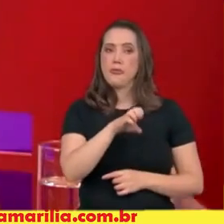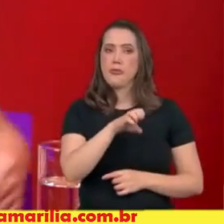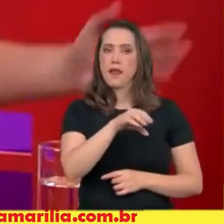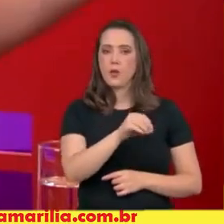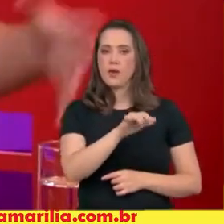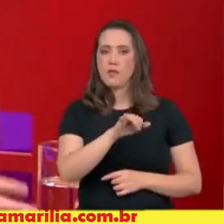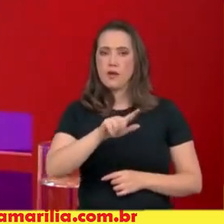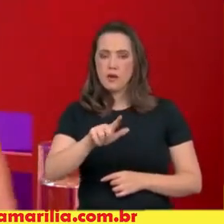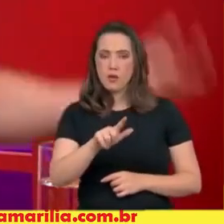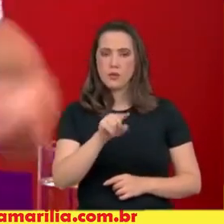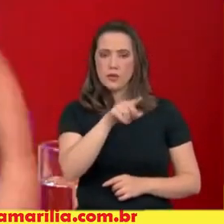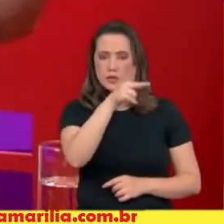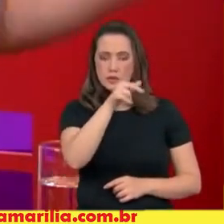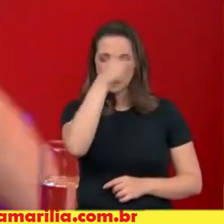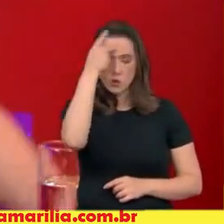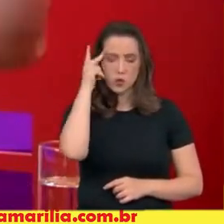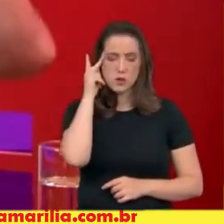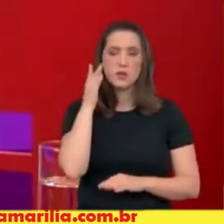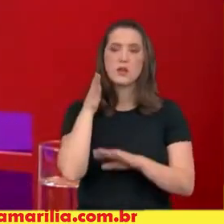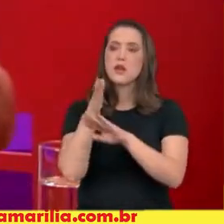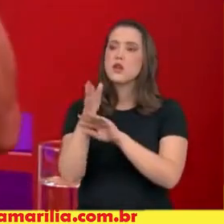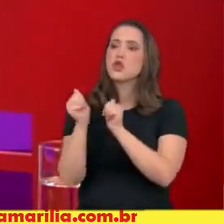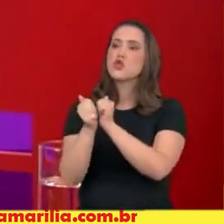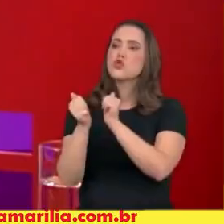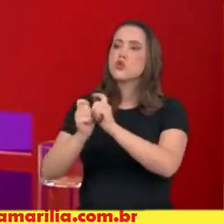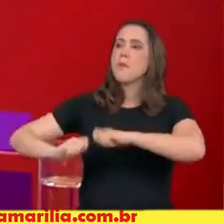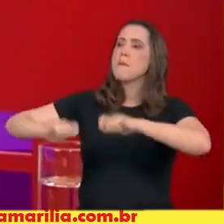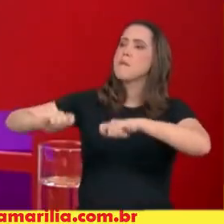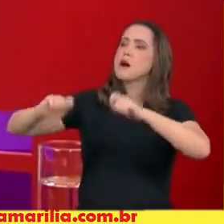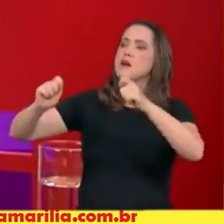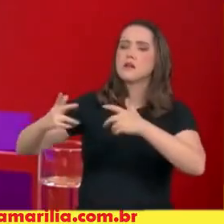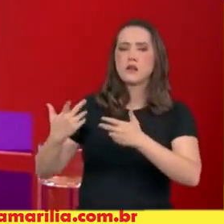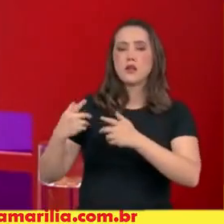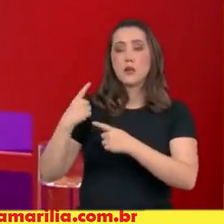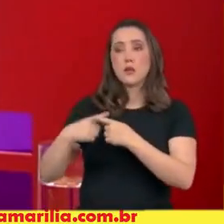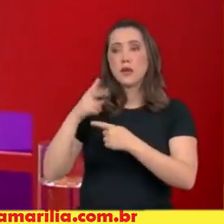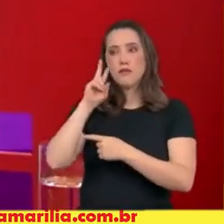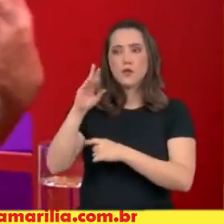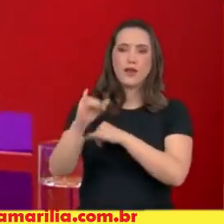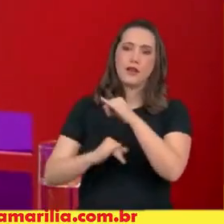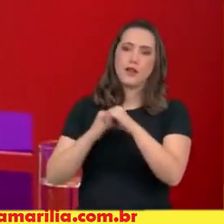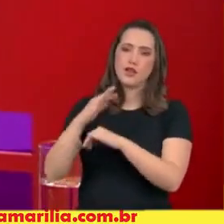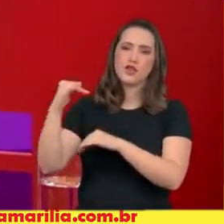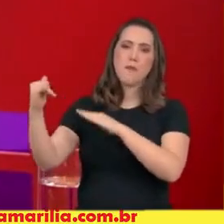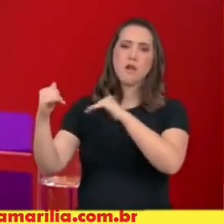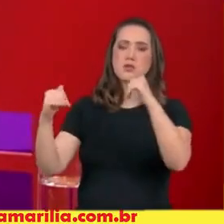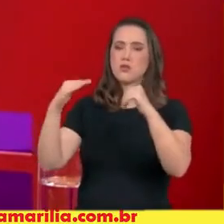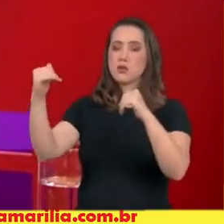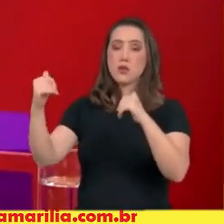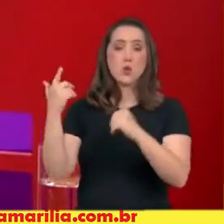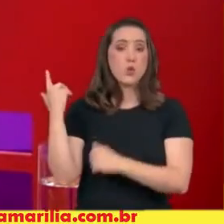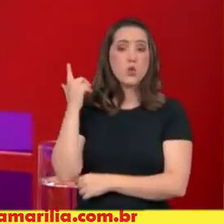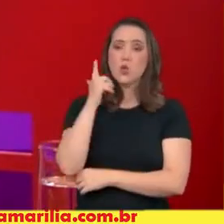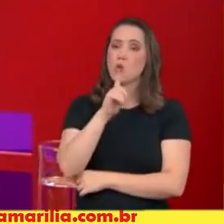ruas juntos por causa de um post que viram 3 horas antes da manifestação não consegue preencher o vácuo